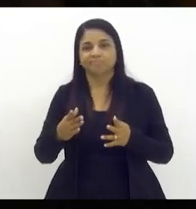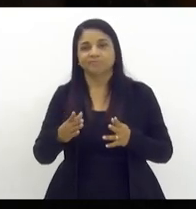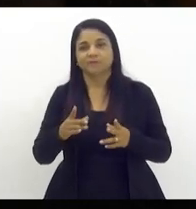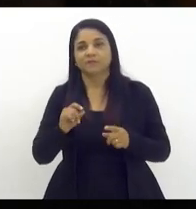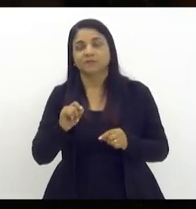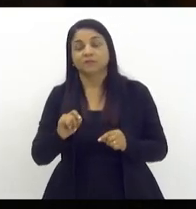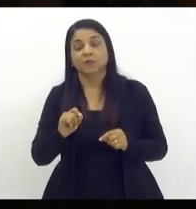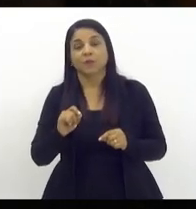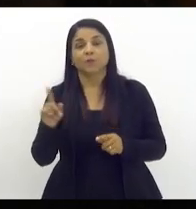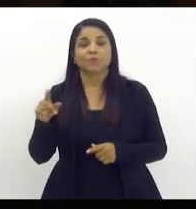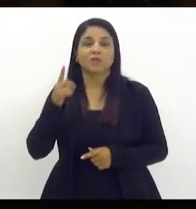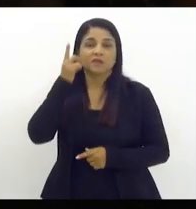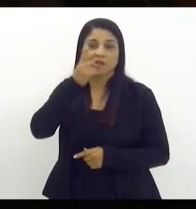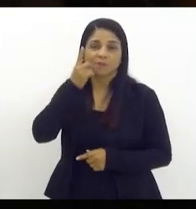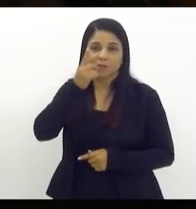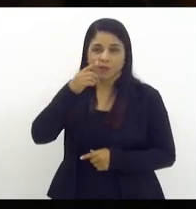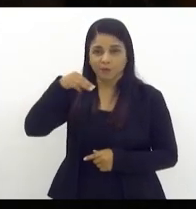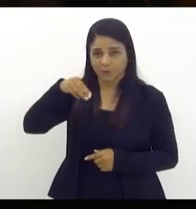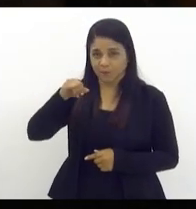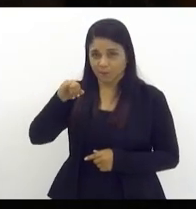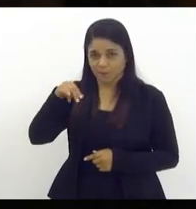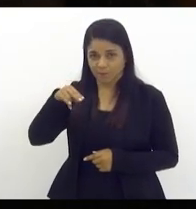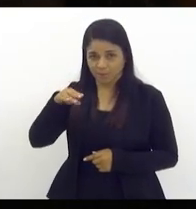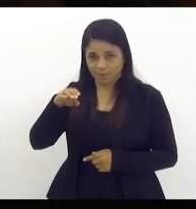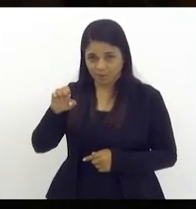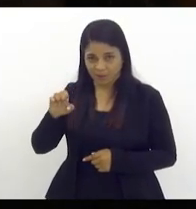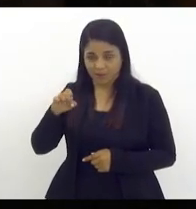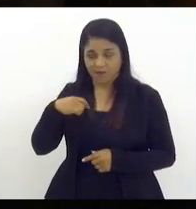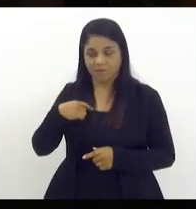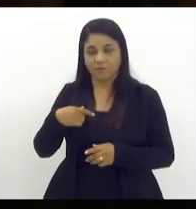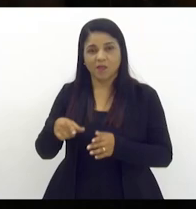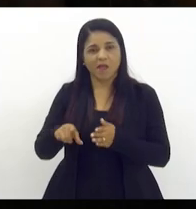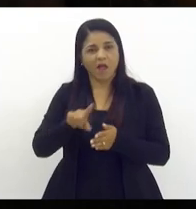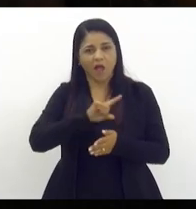Deputado Carlos Mink, que me precedeu,